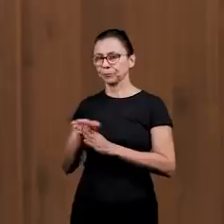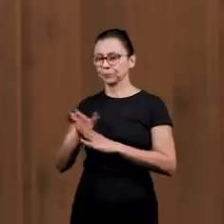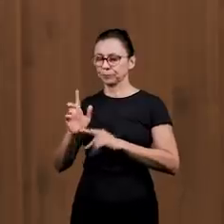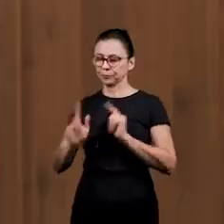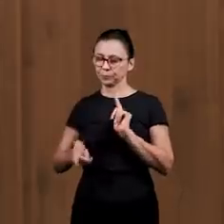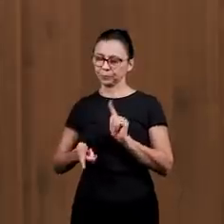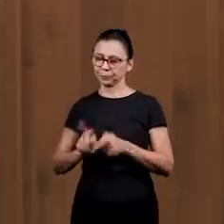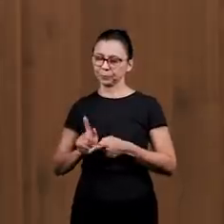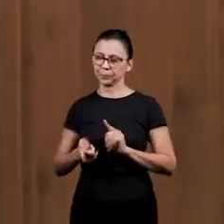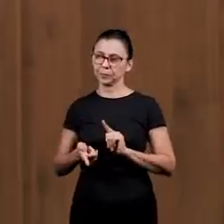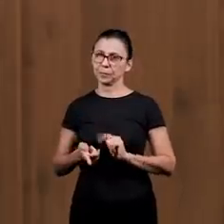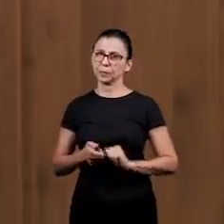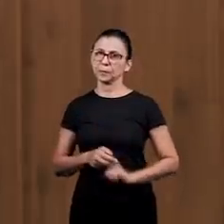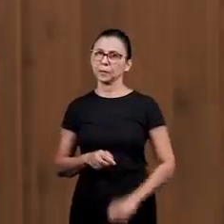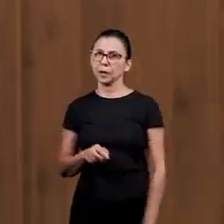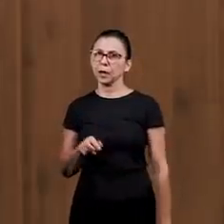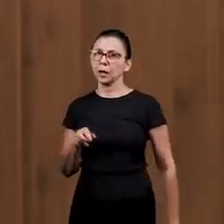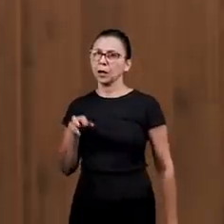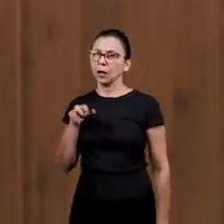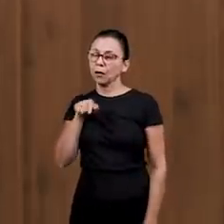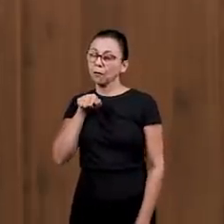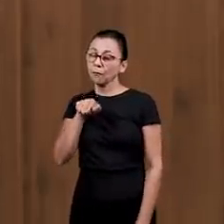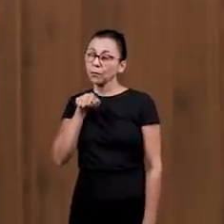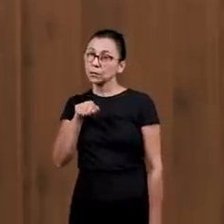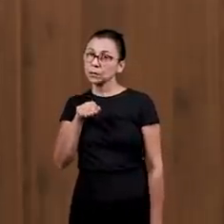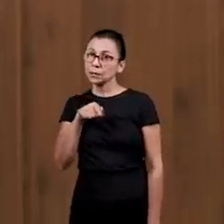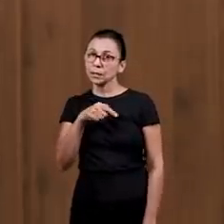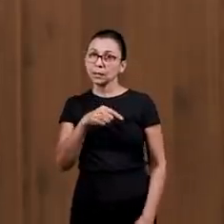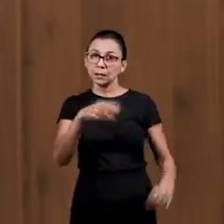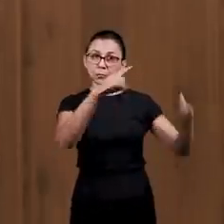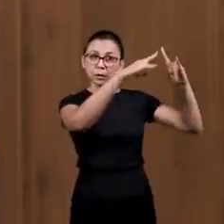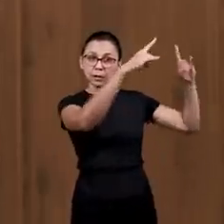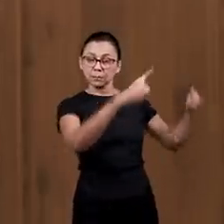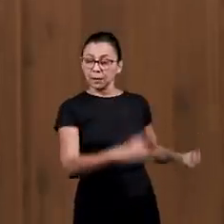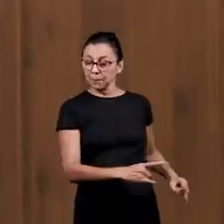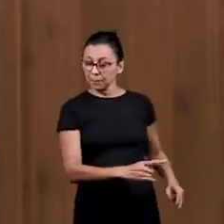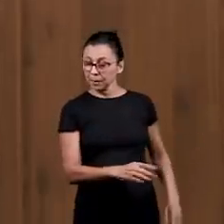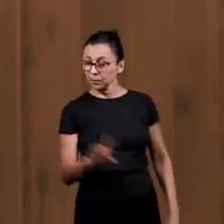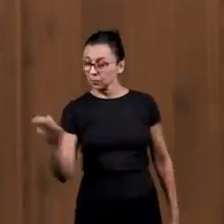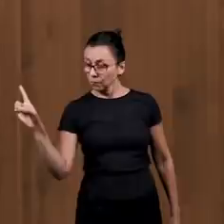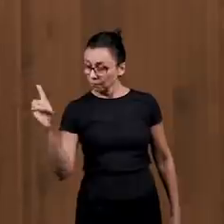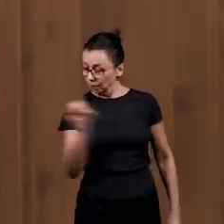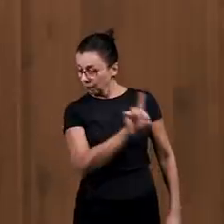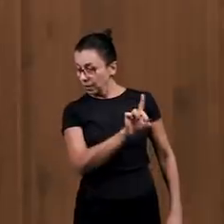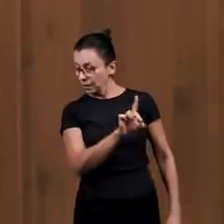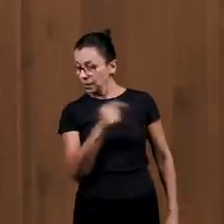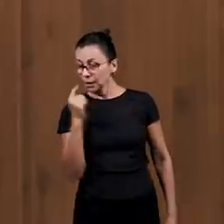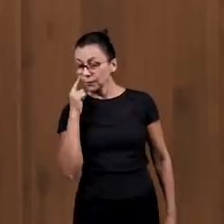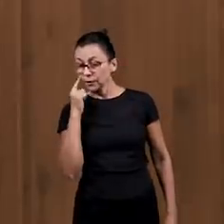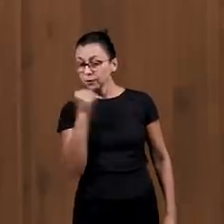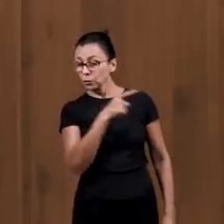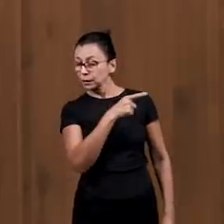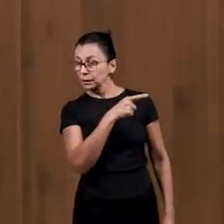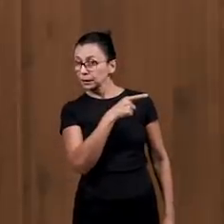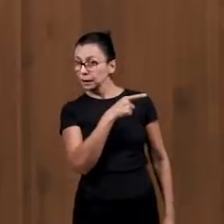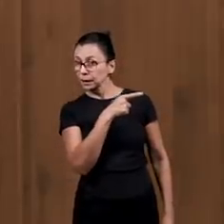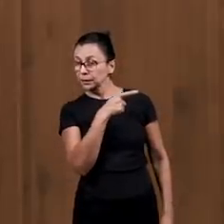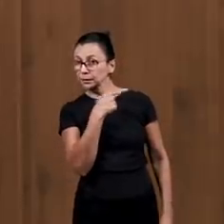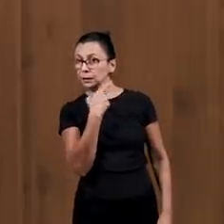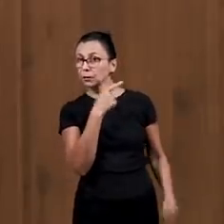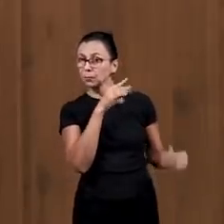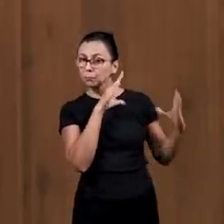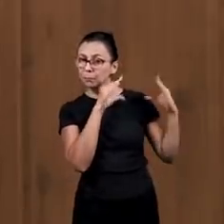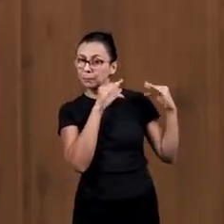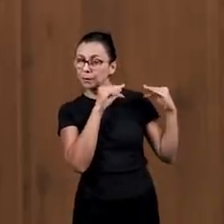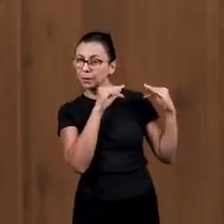ele. Disse que fosse ao acampamento inimigo e lá ouvisse o que aqueles homens estavam falando.